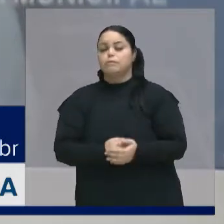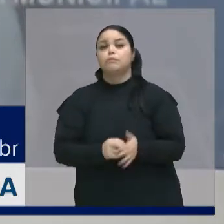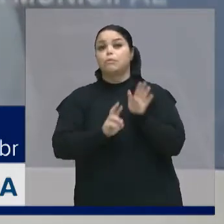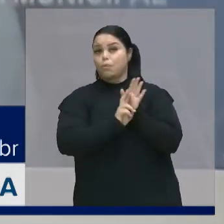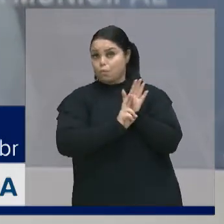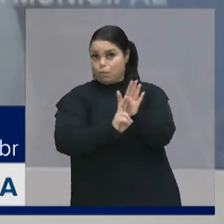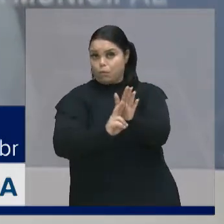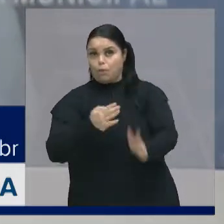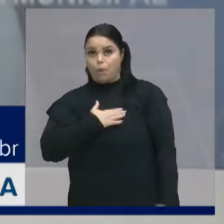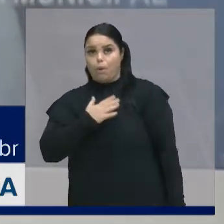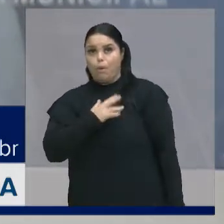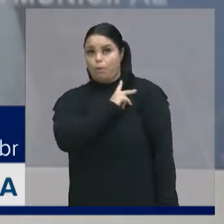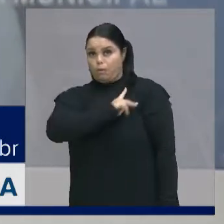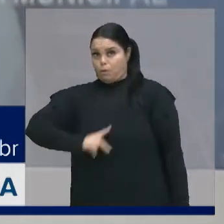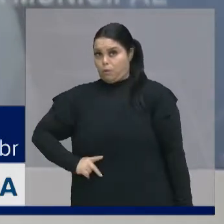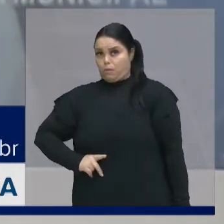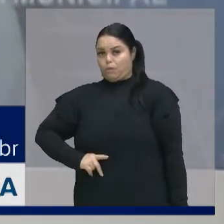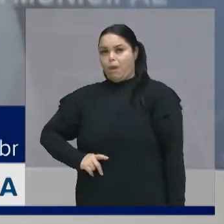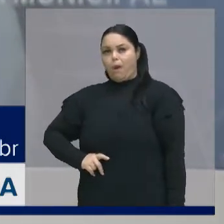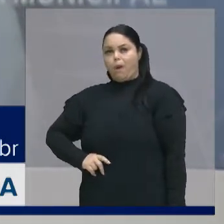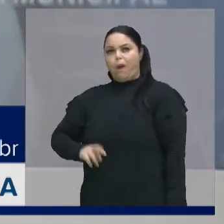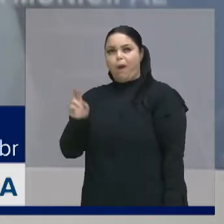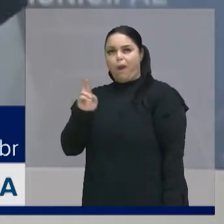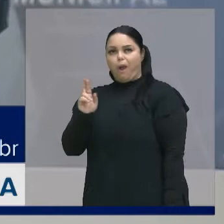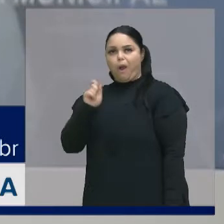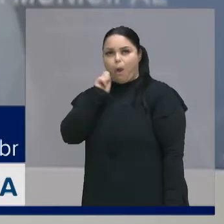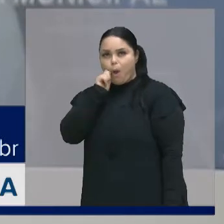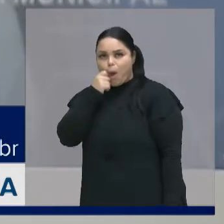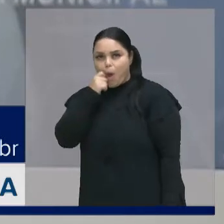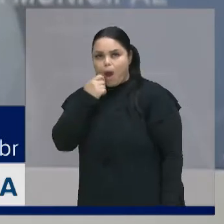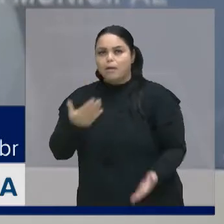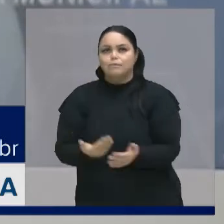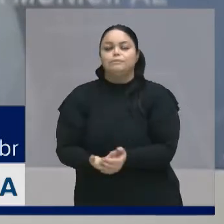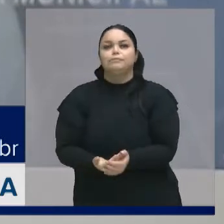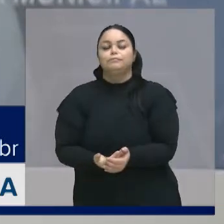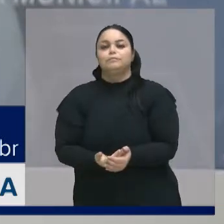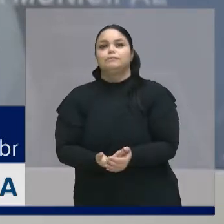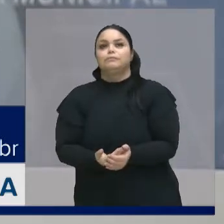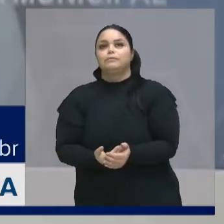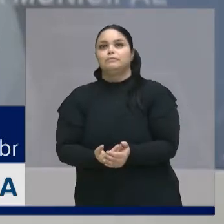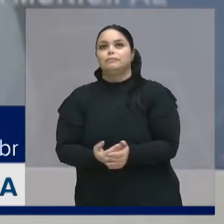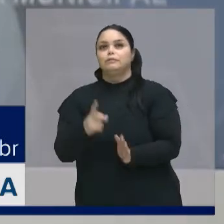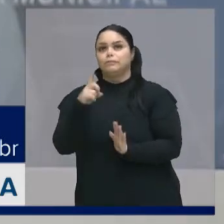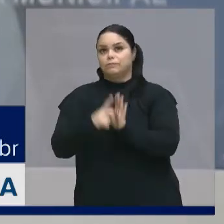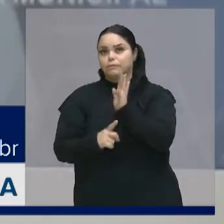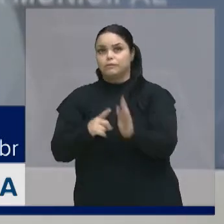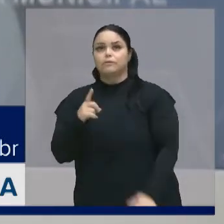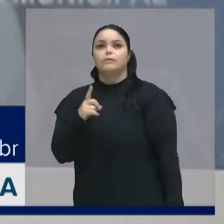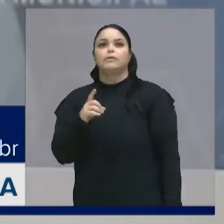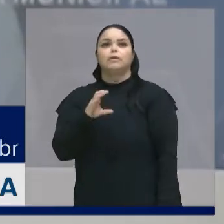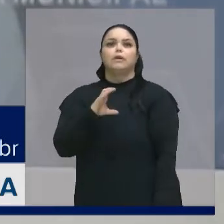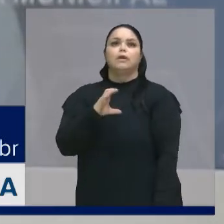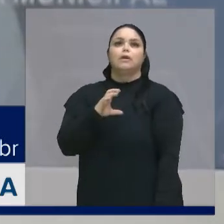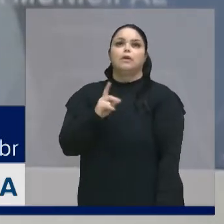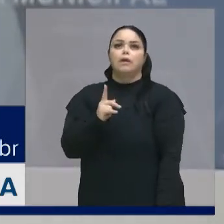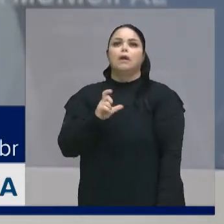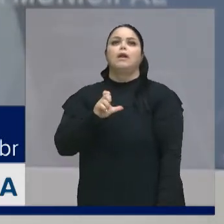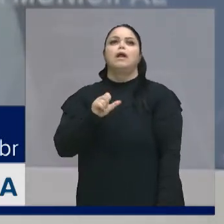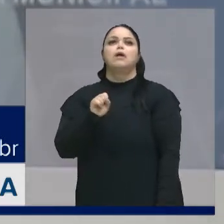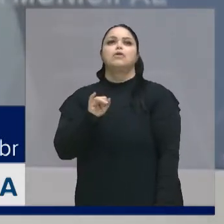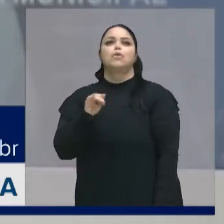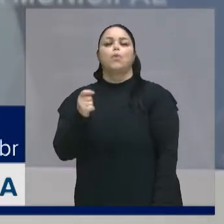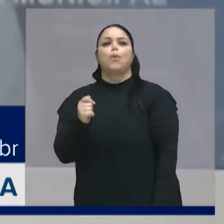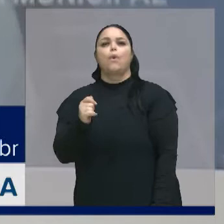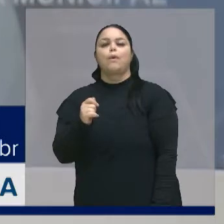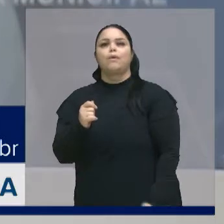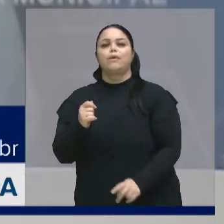representando o meu presidente, Robertinho da Padaria, aliás, o diretor Clésio do INPE te mandou um abraço,